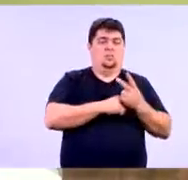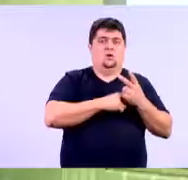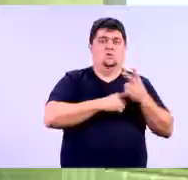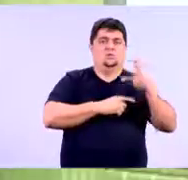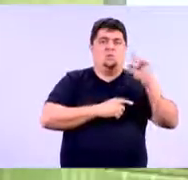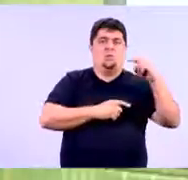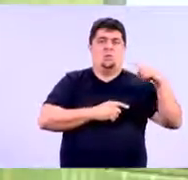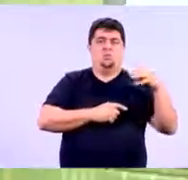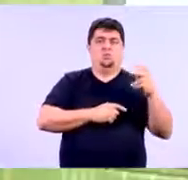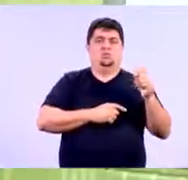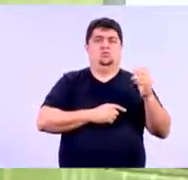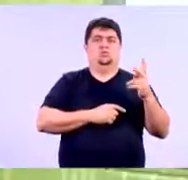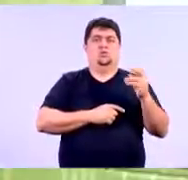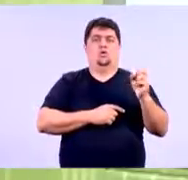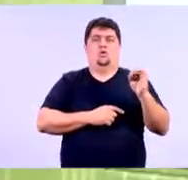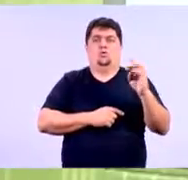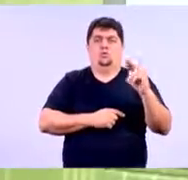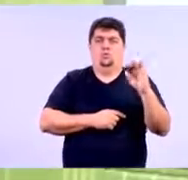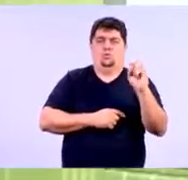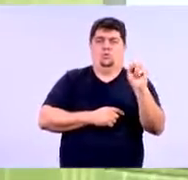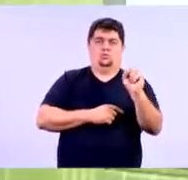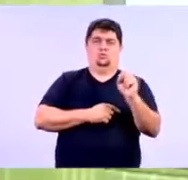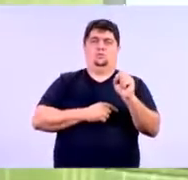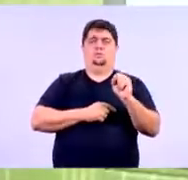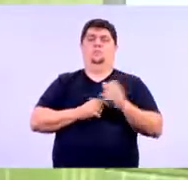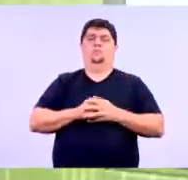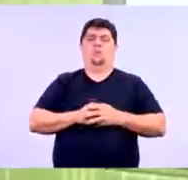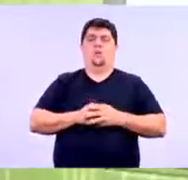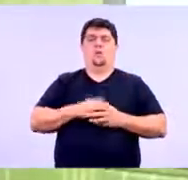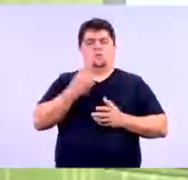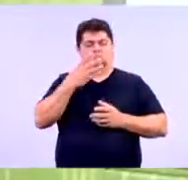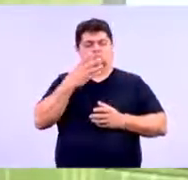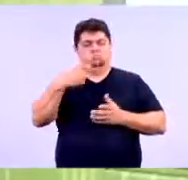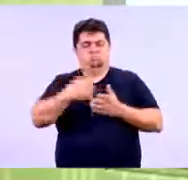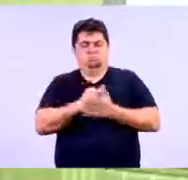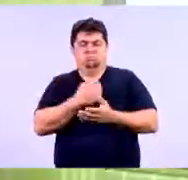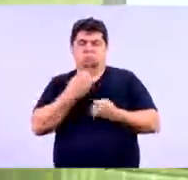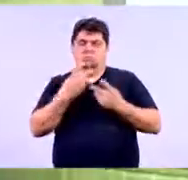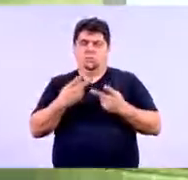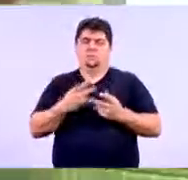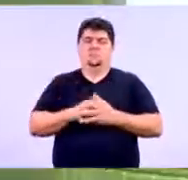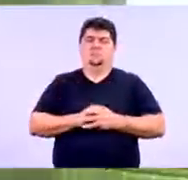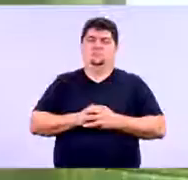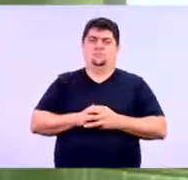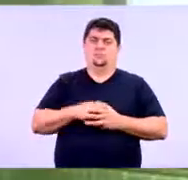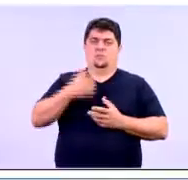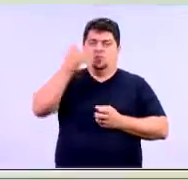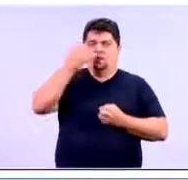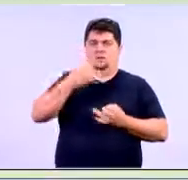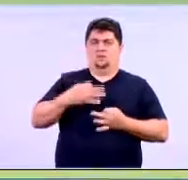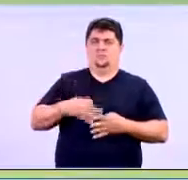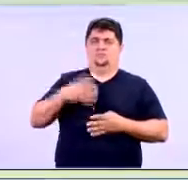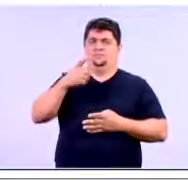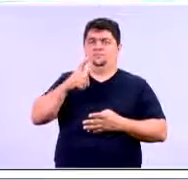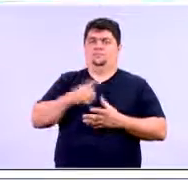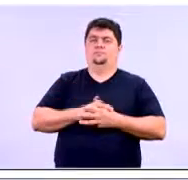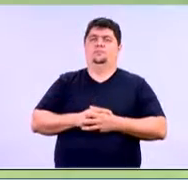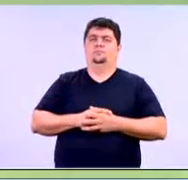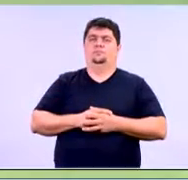Olha, pessoal do Polo de Cerejeira, certo? Isso. Olha, boa pergunta. É importante, vamos na lousa aqui que eu vou explicar melhor para